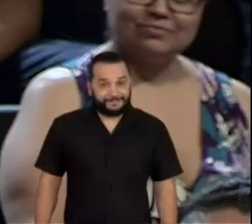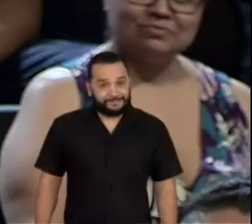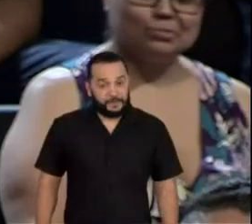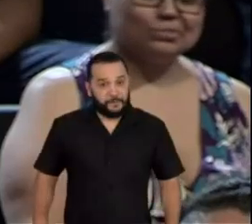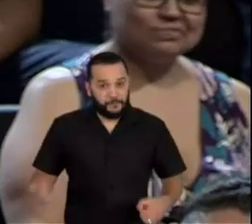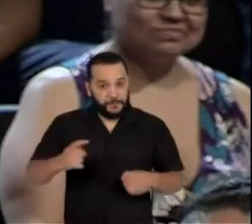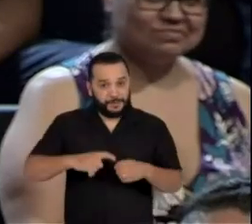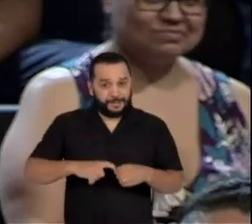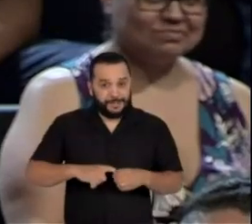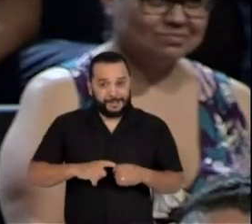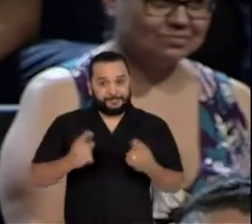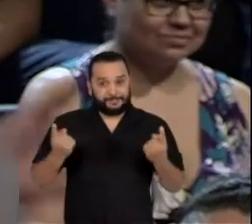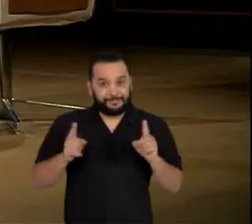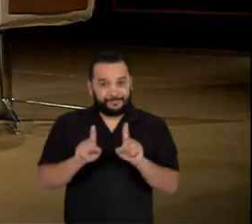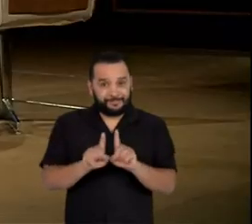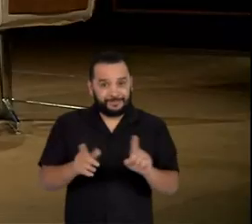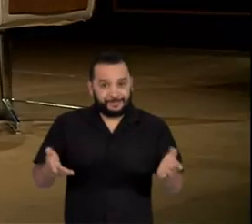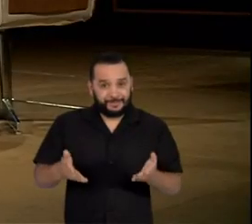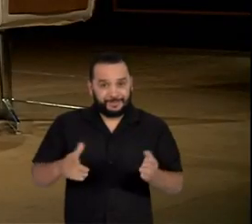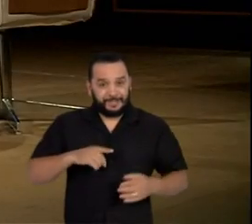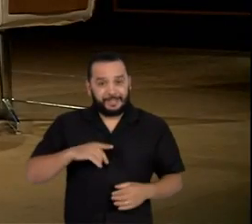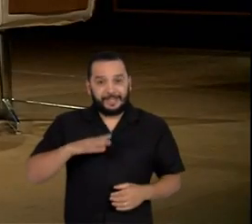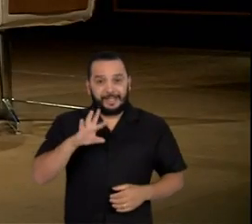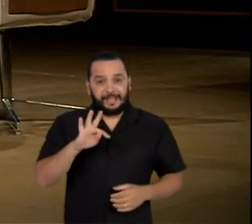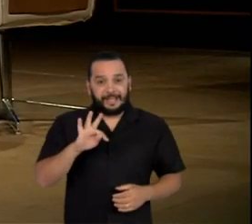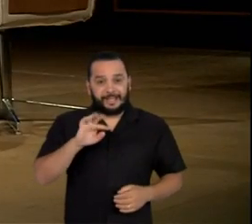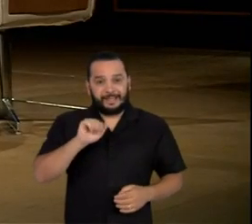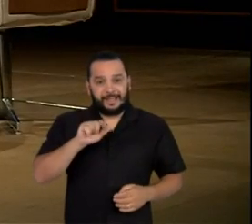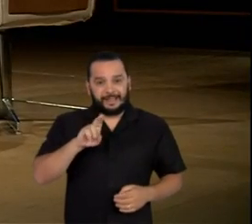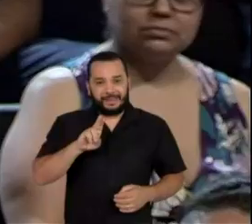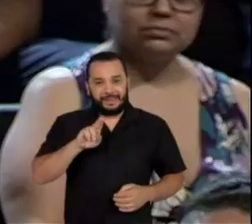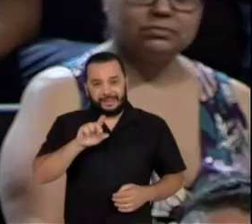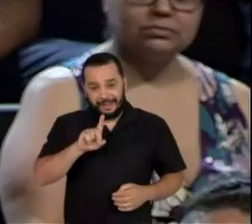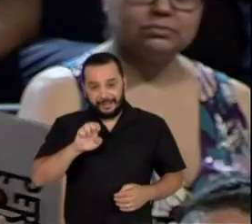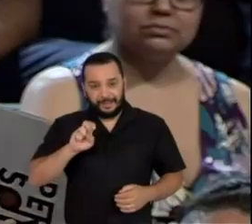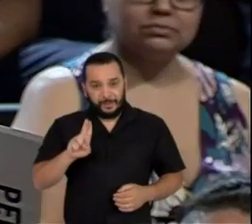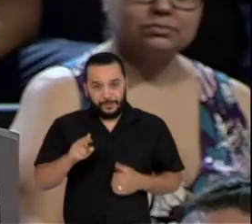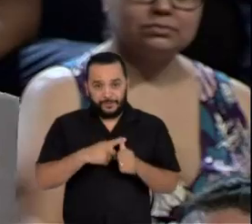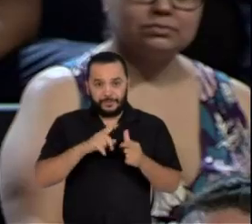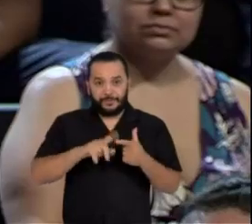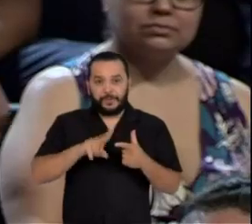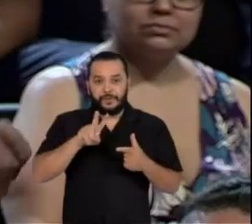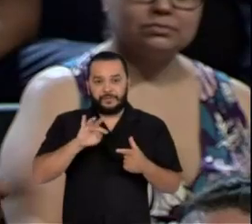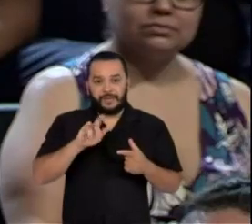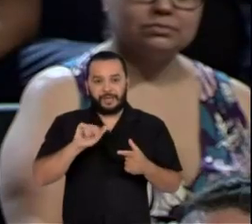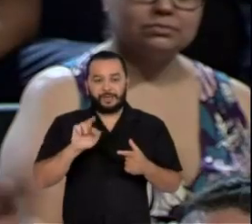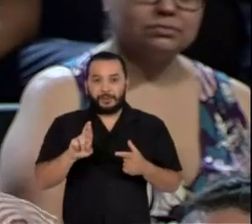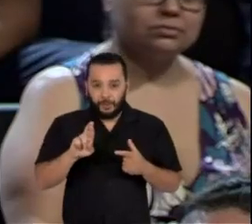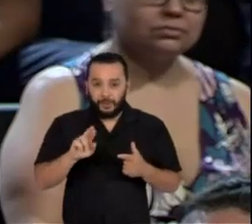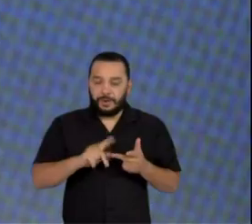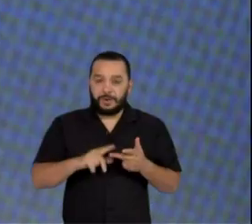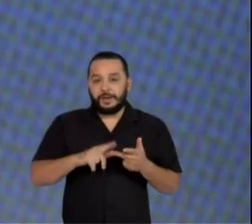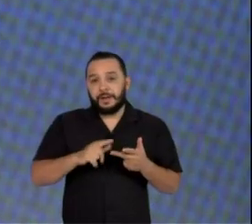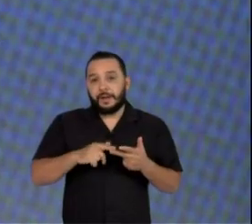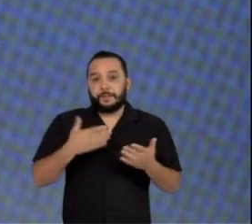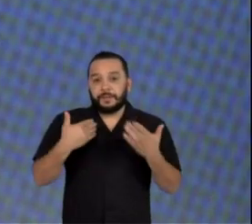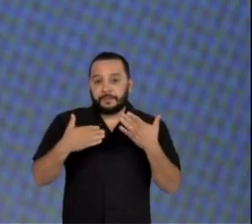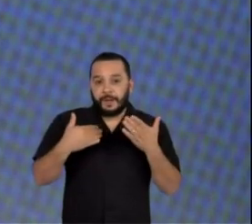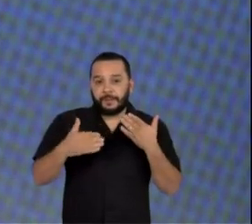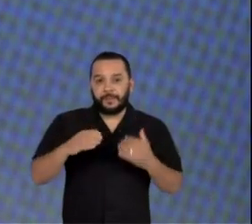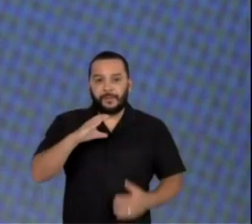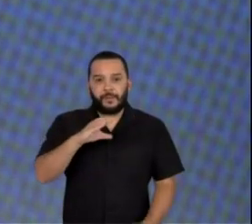Retomando o programa de hoje, nós temos aqui o Tadeu Aguiar e o Vitor Fasano, e eles estão com a incumbência de conduzir o bate-papo com Cristiane